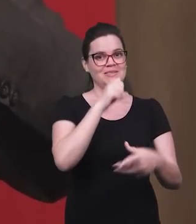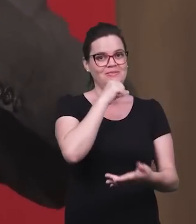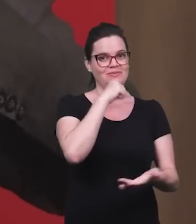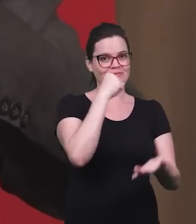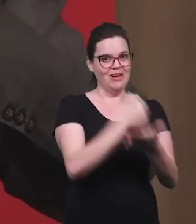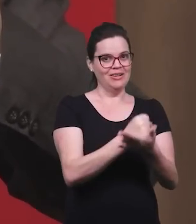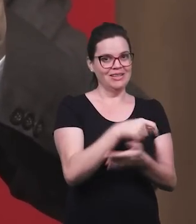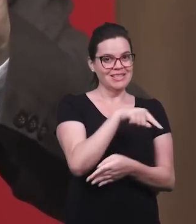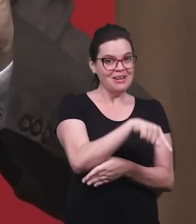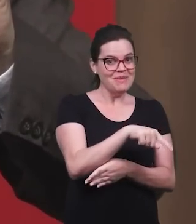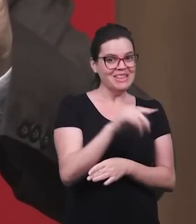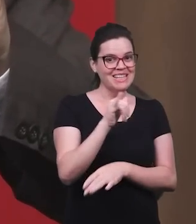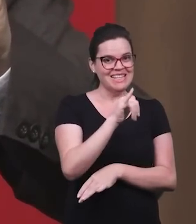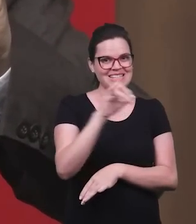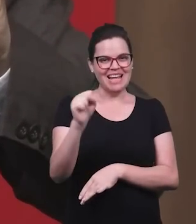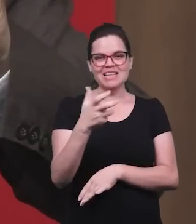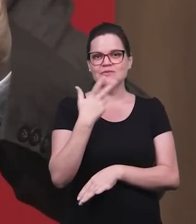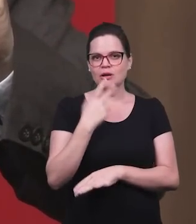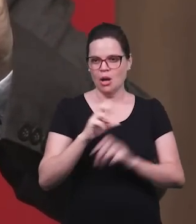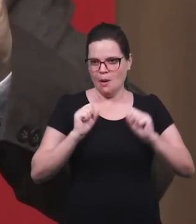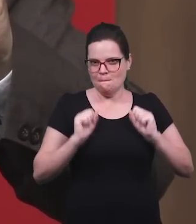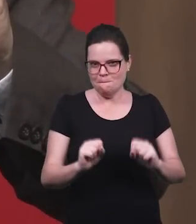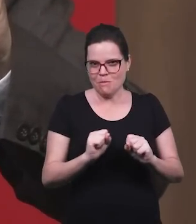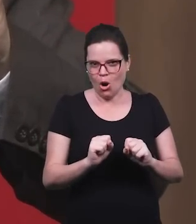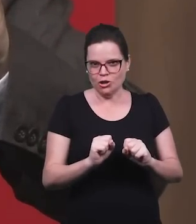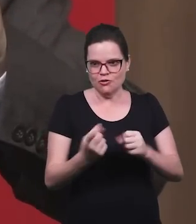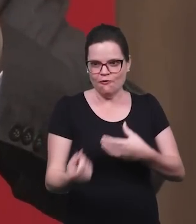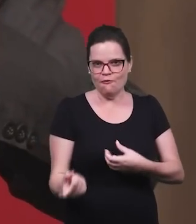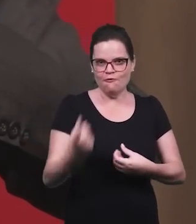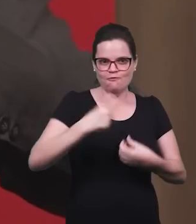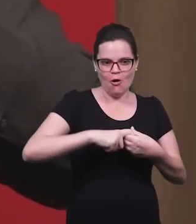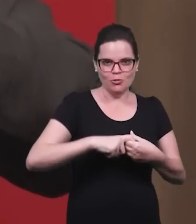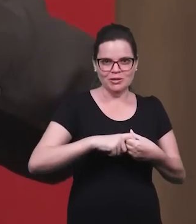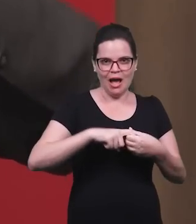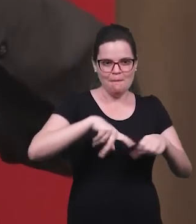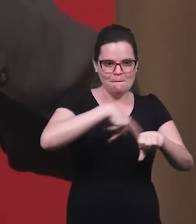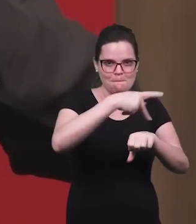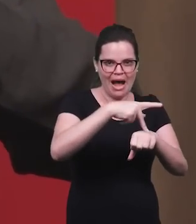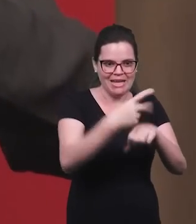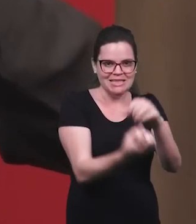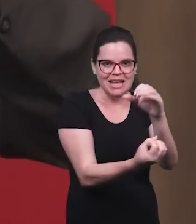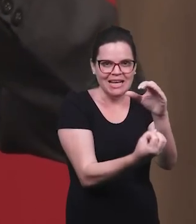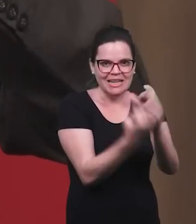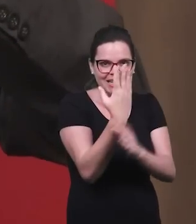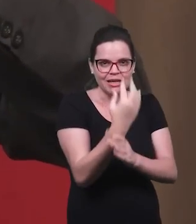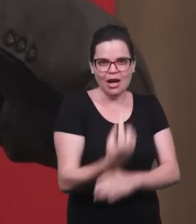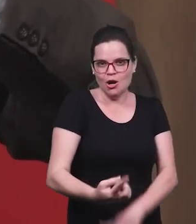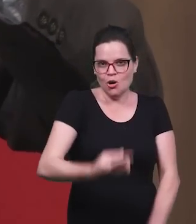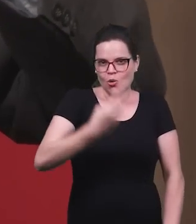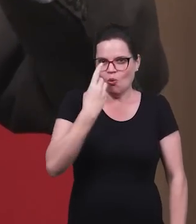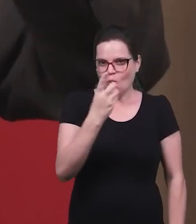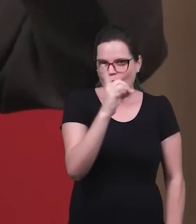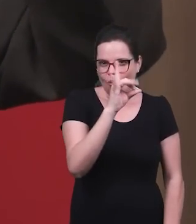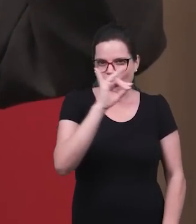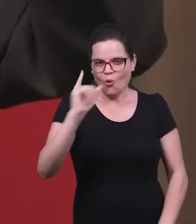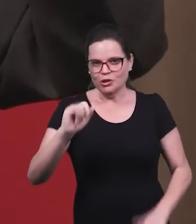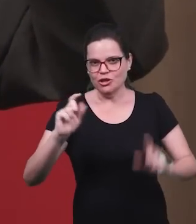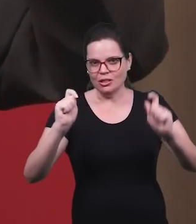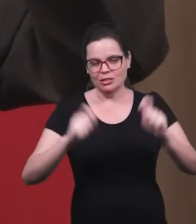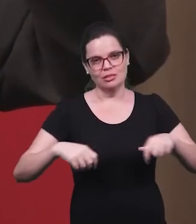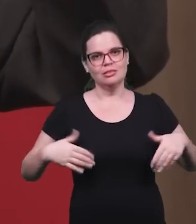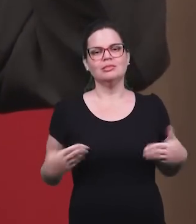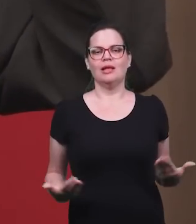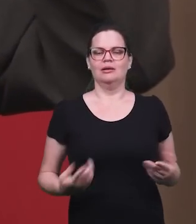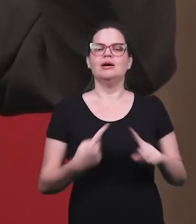nascer uma terra num só dia? O pastor Lisogênio citou aqui. Geraria eu e não criaria, mas Sião já está